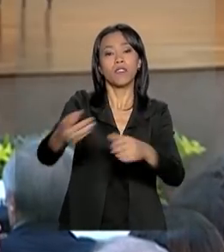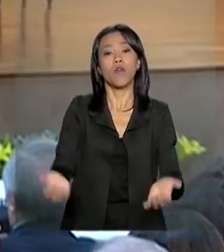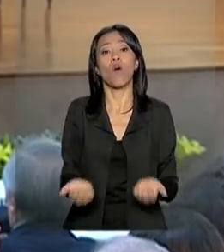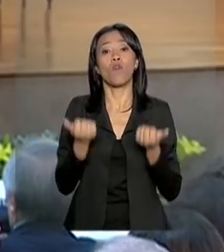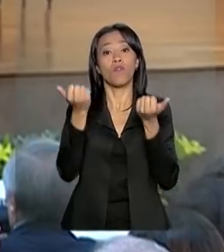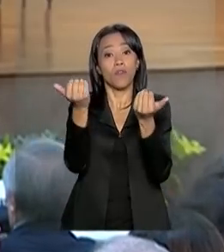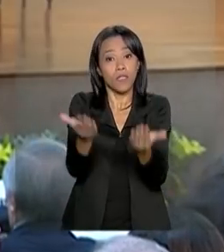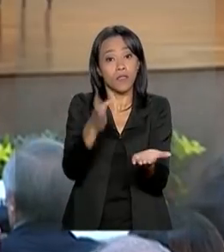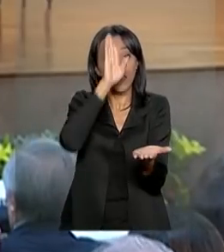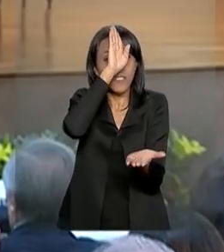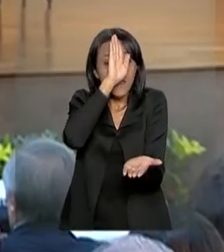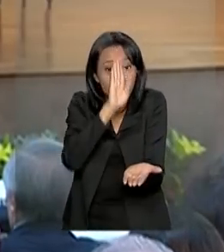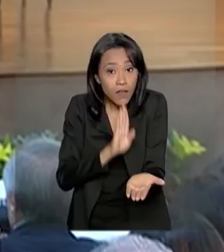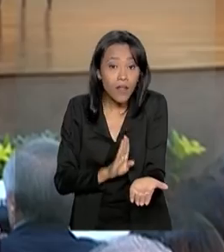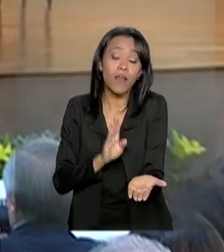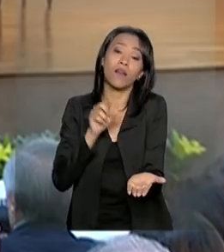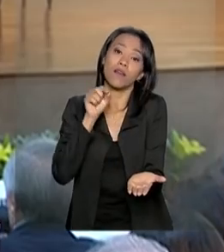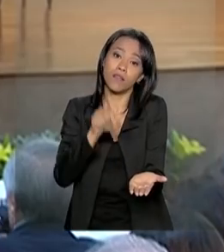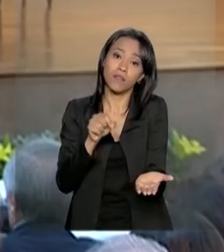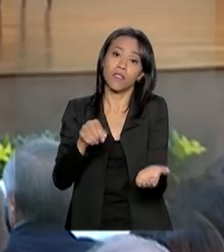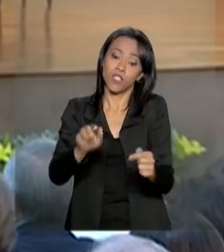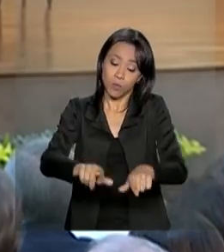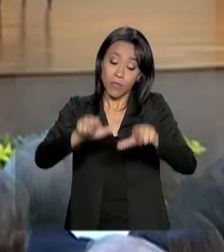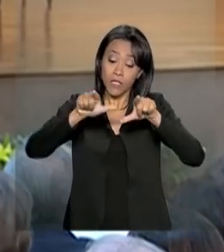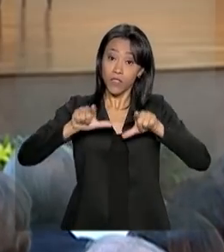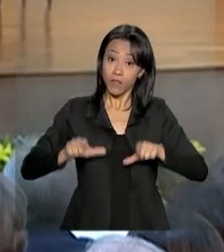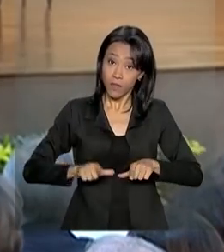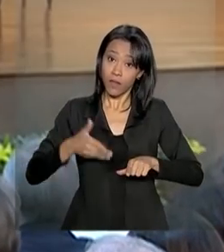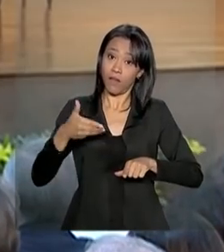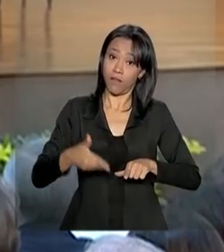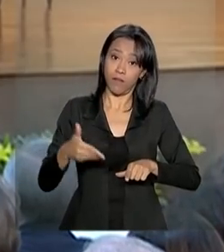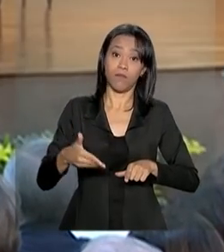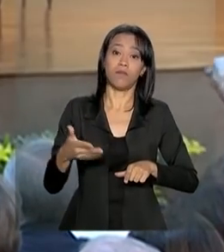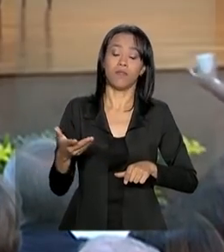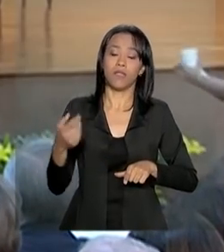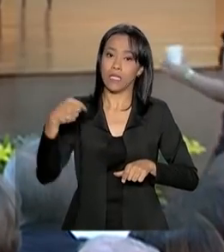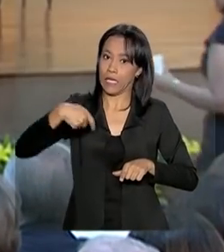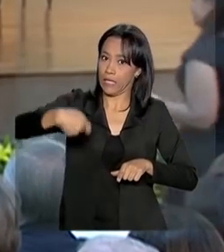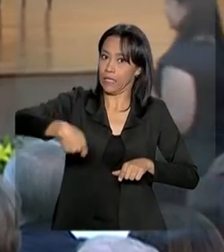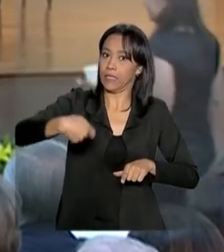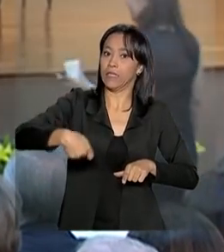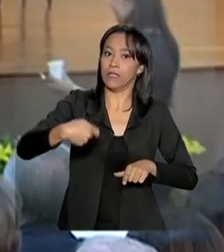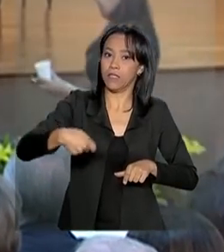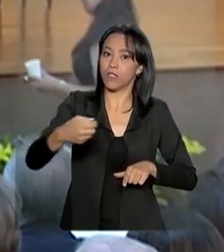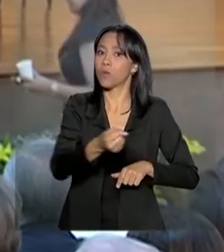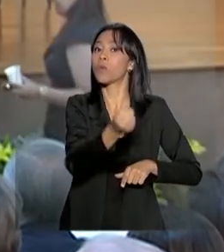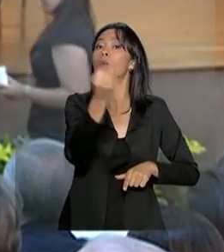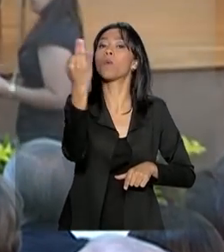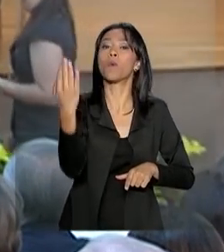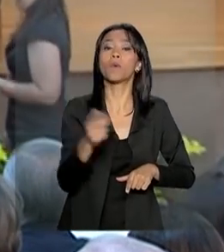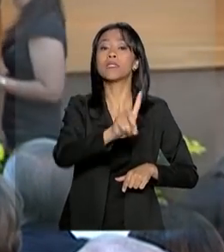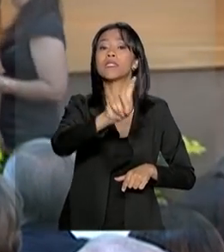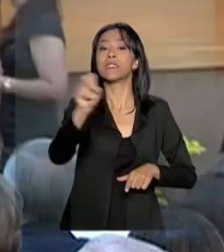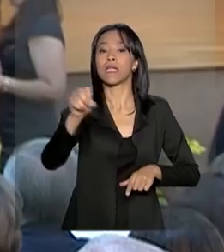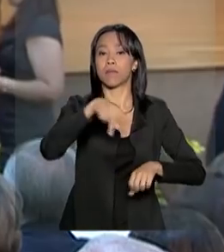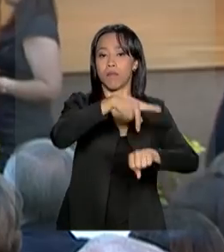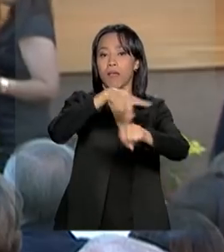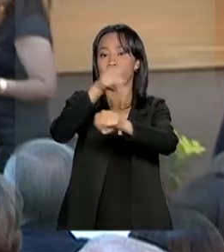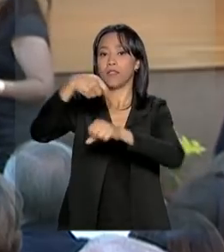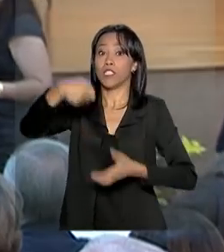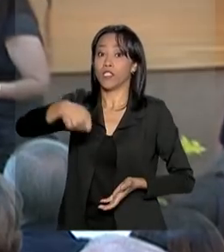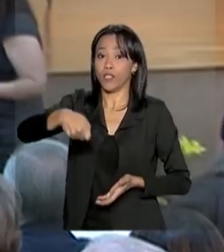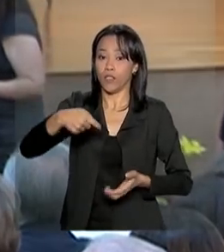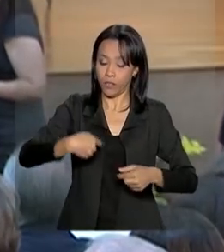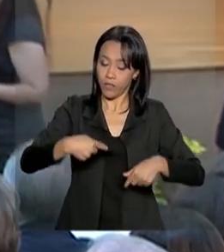e gratuito de emissão desse certificado, e que é exigido aí em mais de 100 países. Com a medida, o